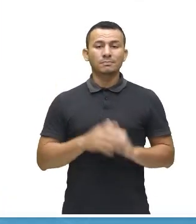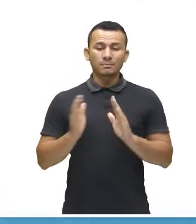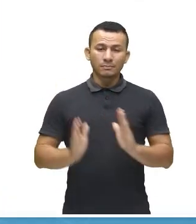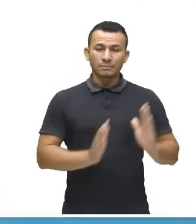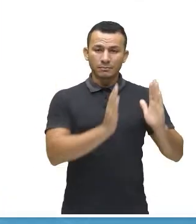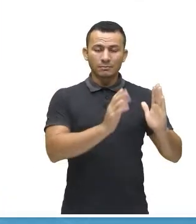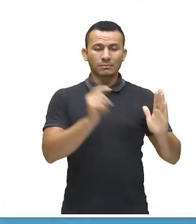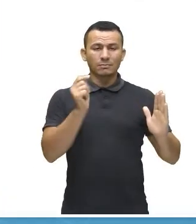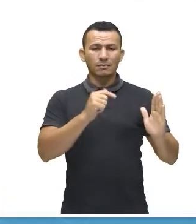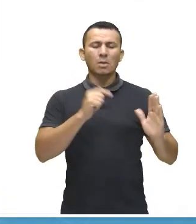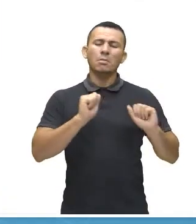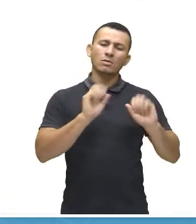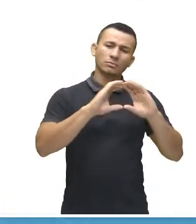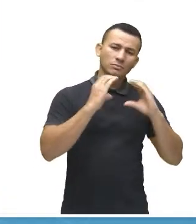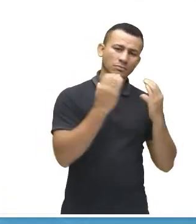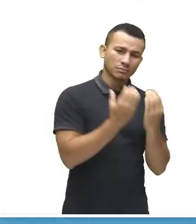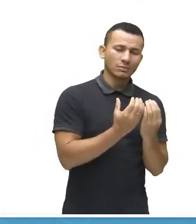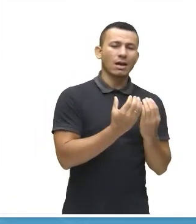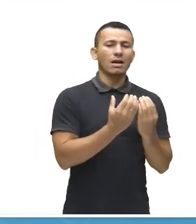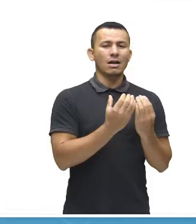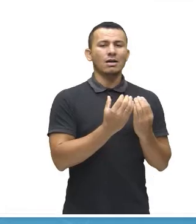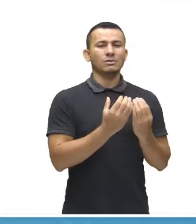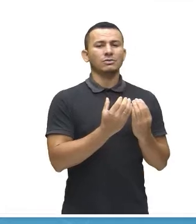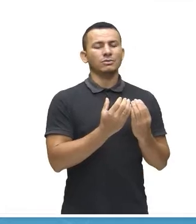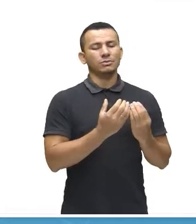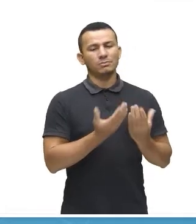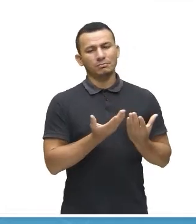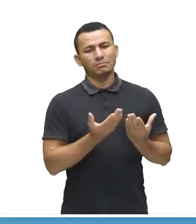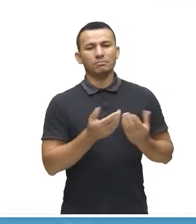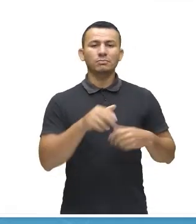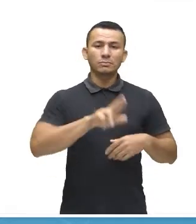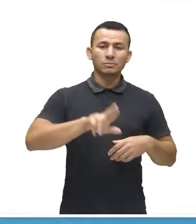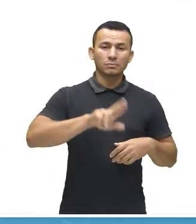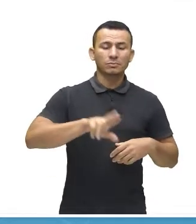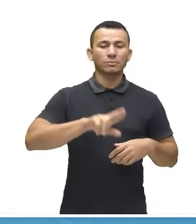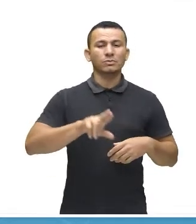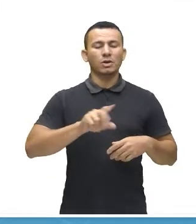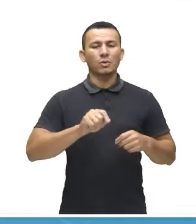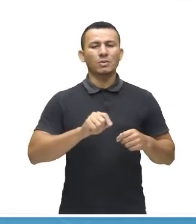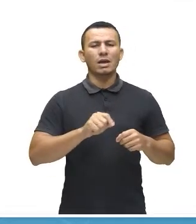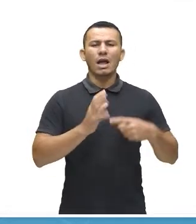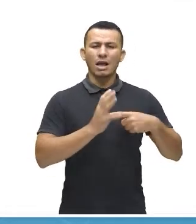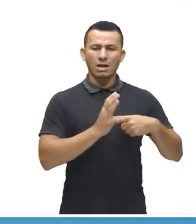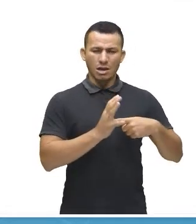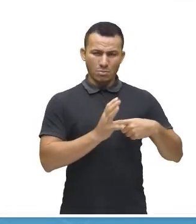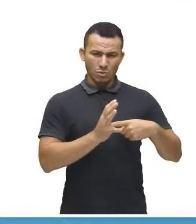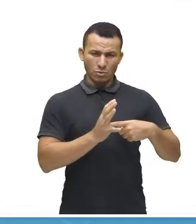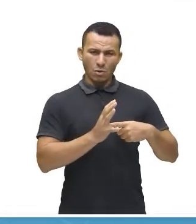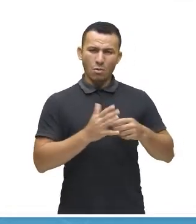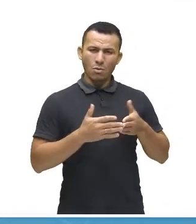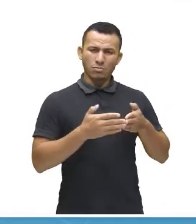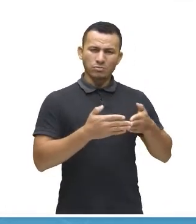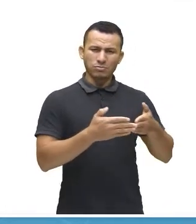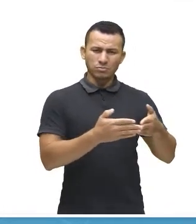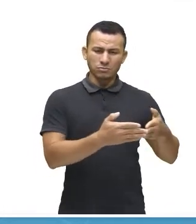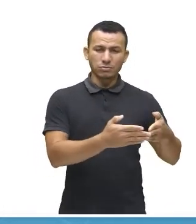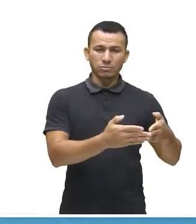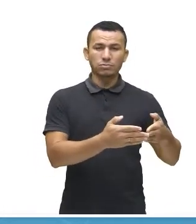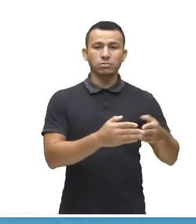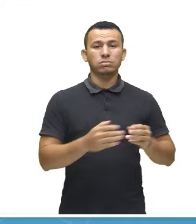então, comunidades, né? Utilizando aí as rabetas, as canoas, né?